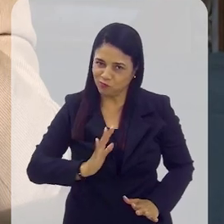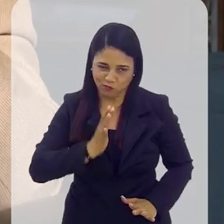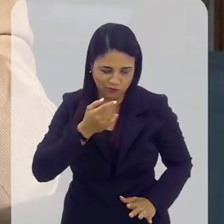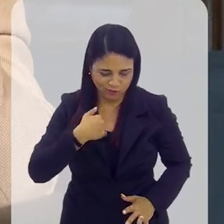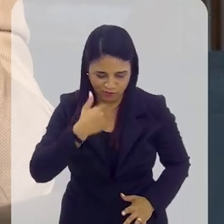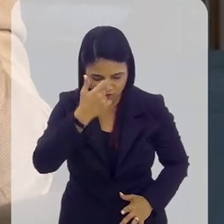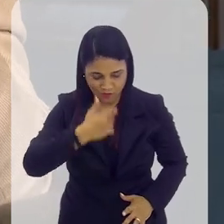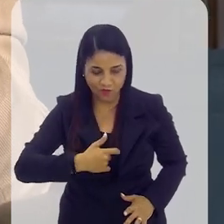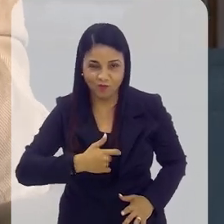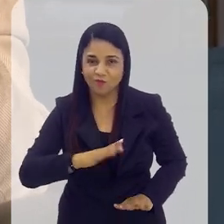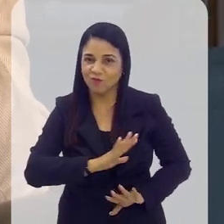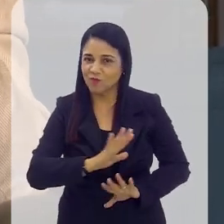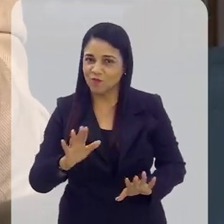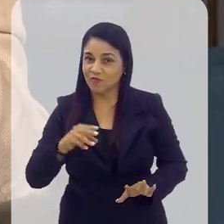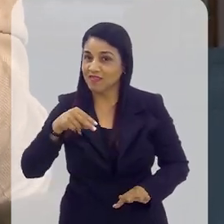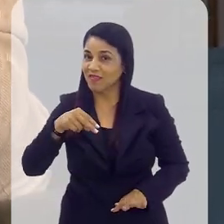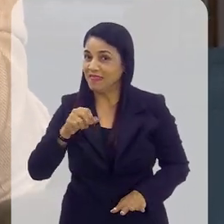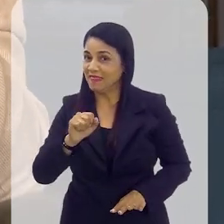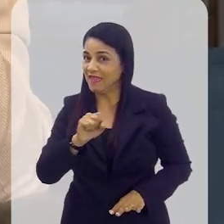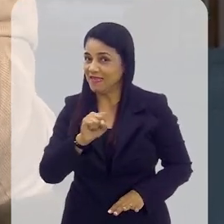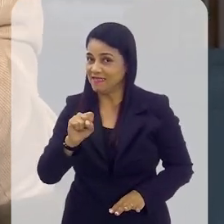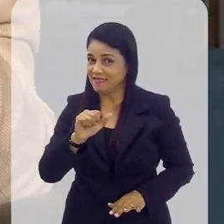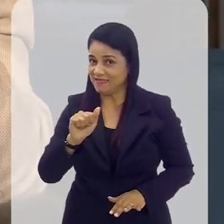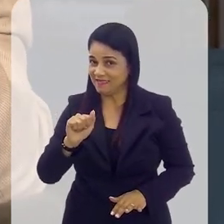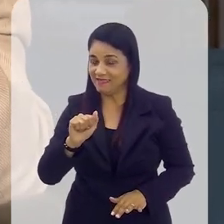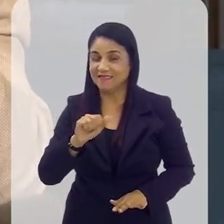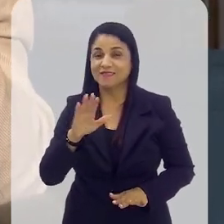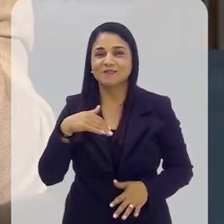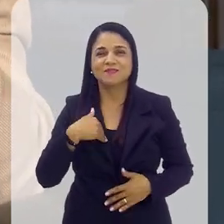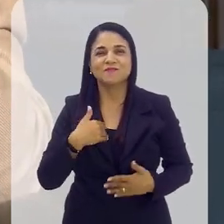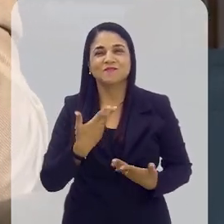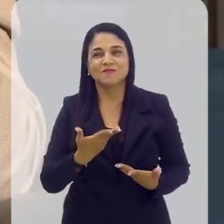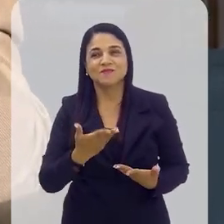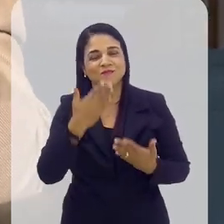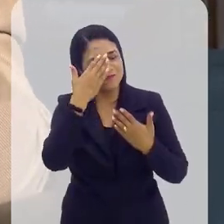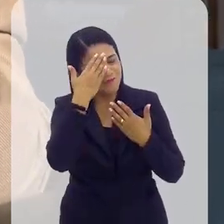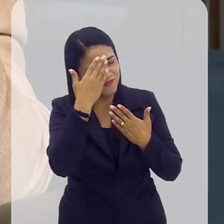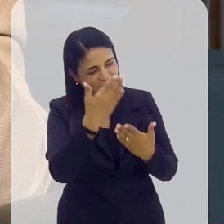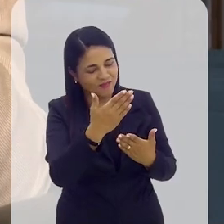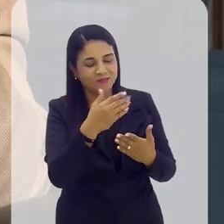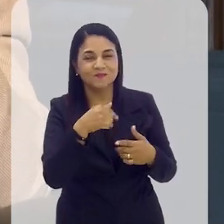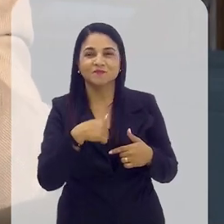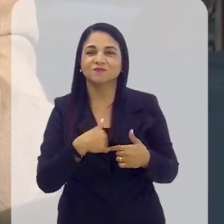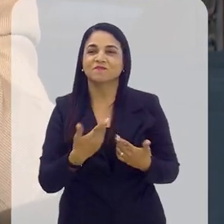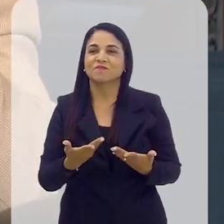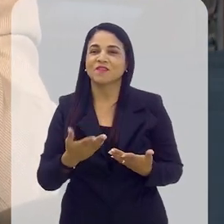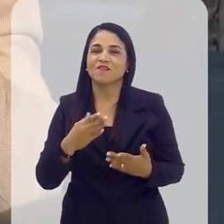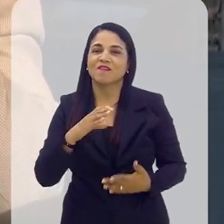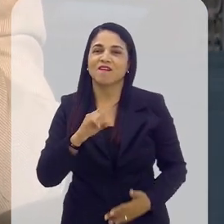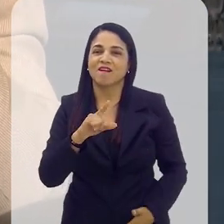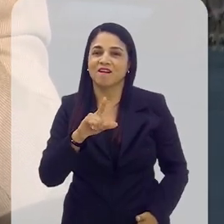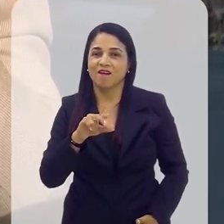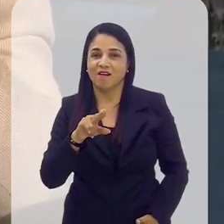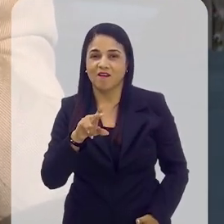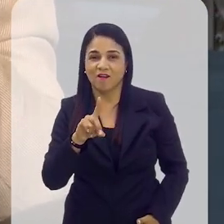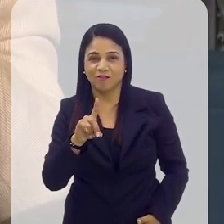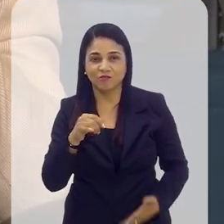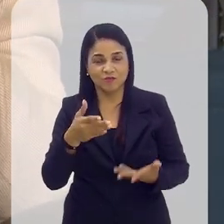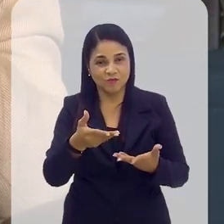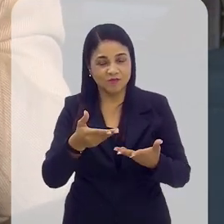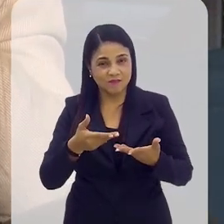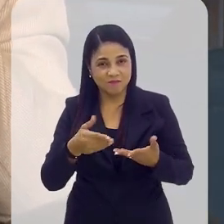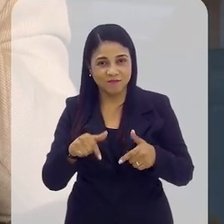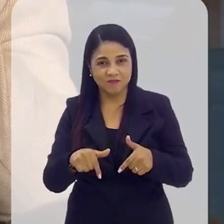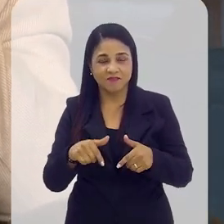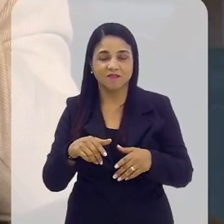total. Que isso. Da olha NASA. Que a gente dá jeito, hein? NASA. Obrigado. Sabe, Claudinho, eu recebi aqui